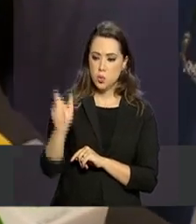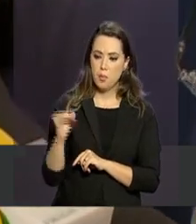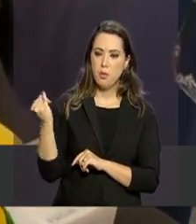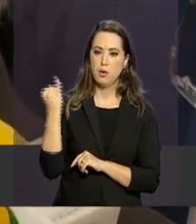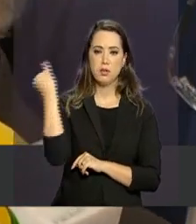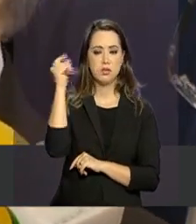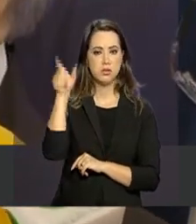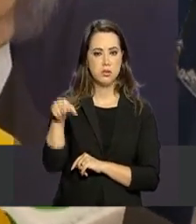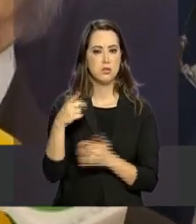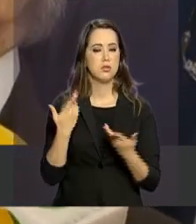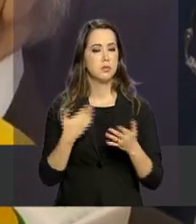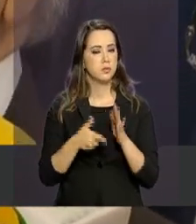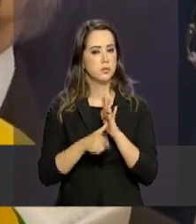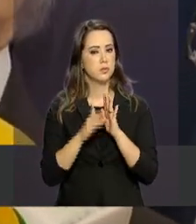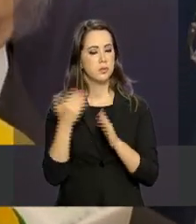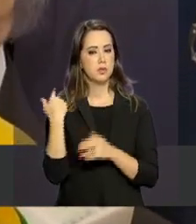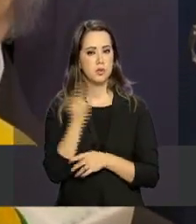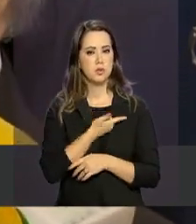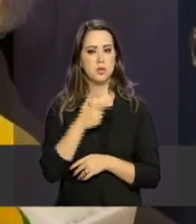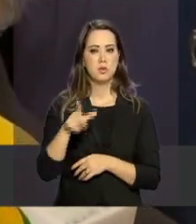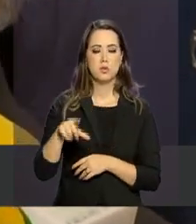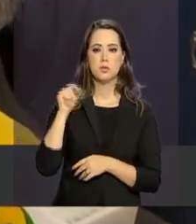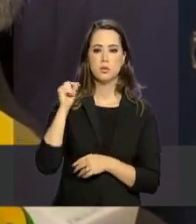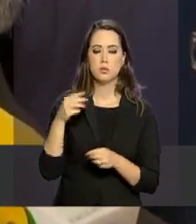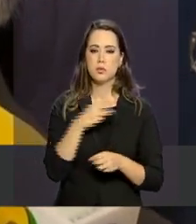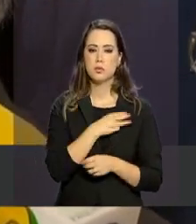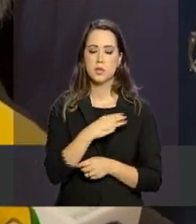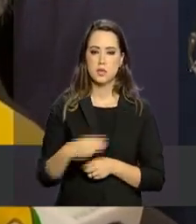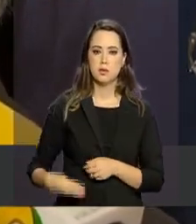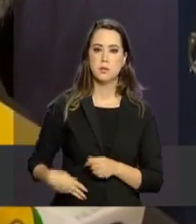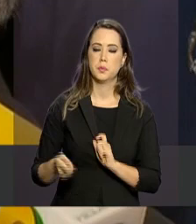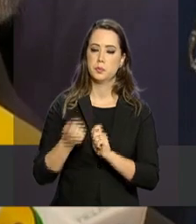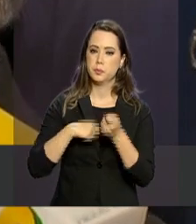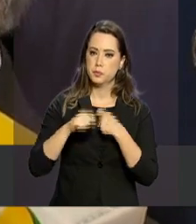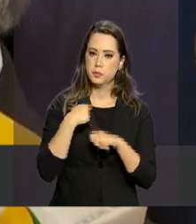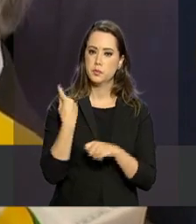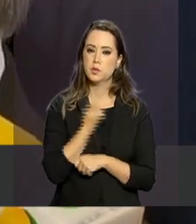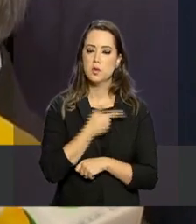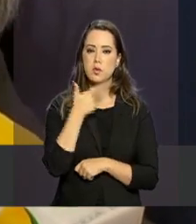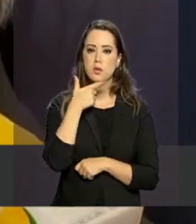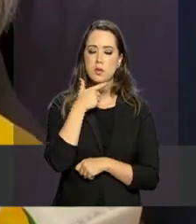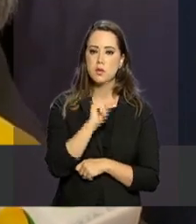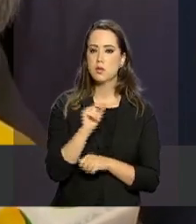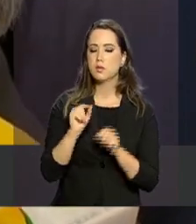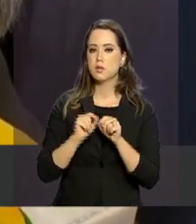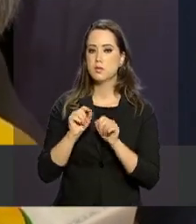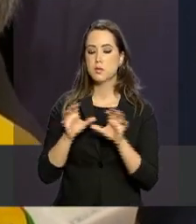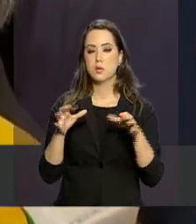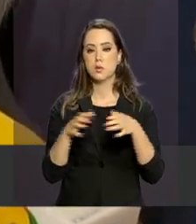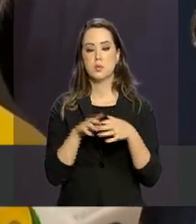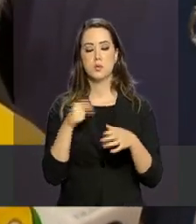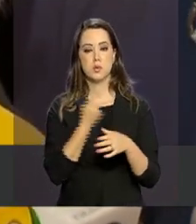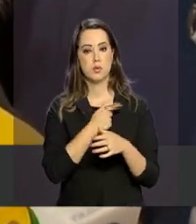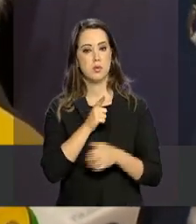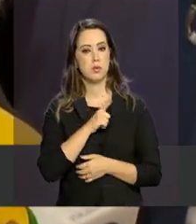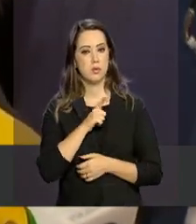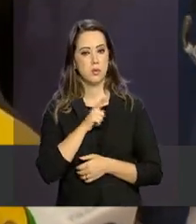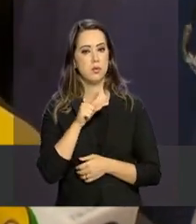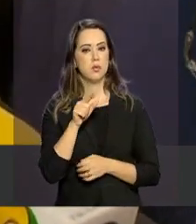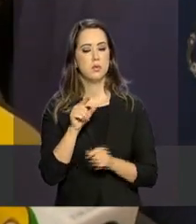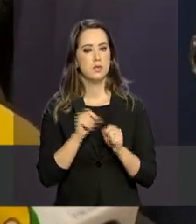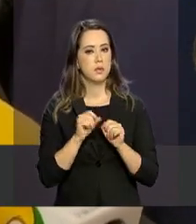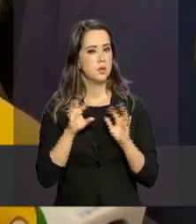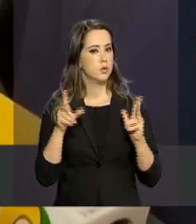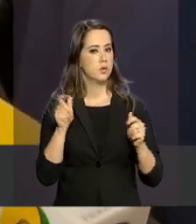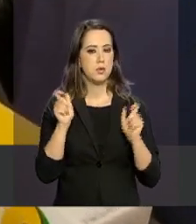ainda agora quando nós o desejamos ministro da fazenda nós conseguimos fazer comida equipe que nós formamos a nós conseguimos fazer